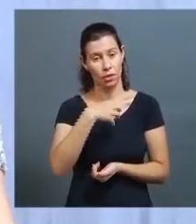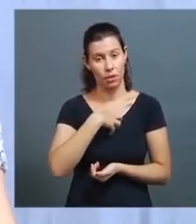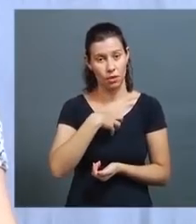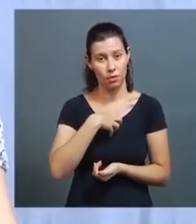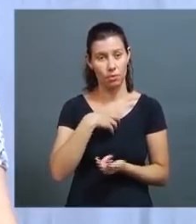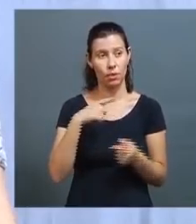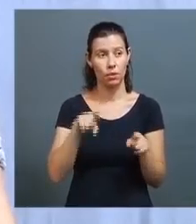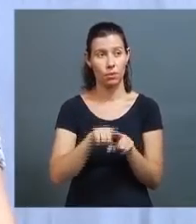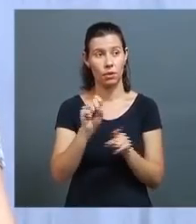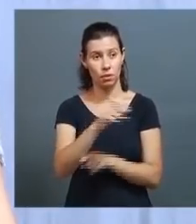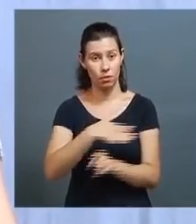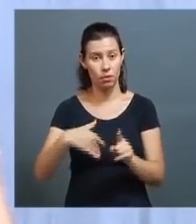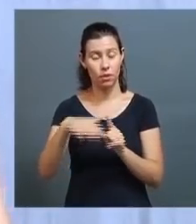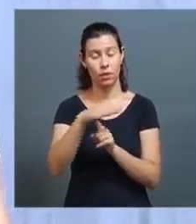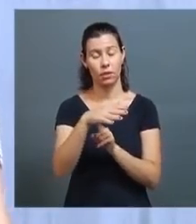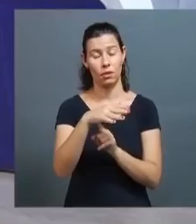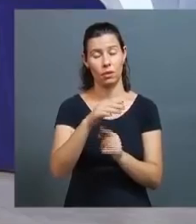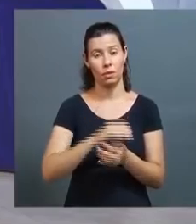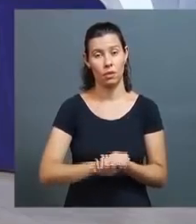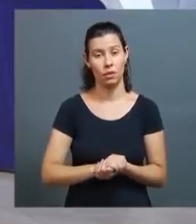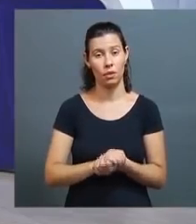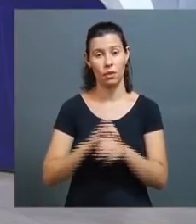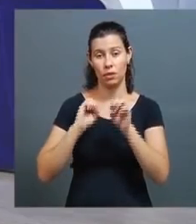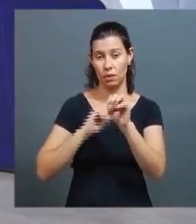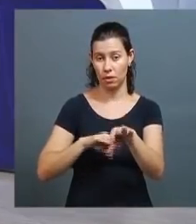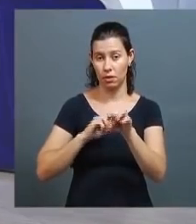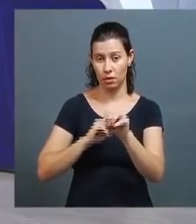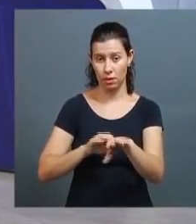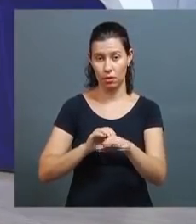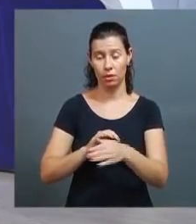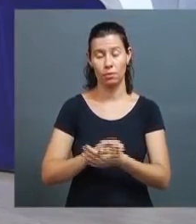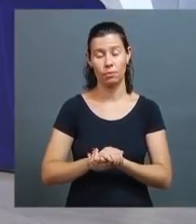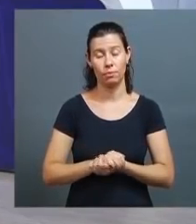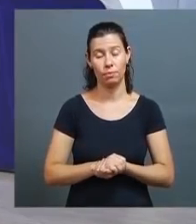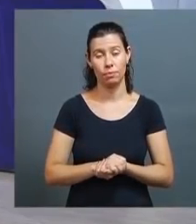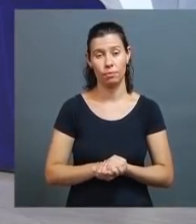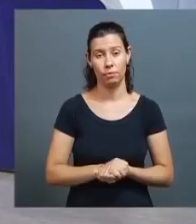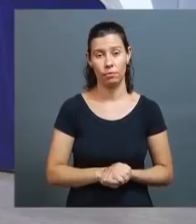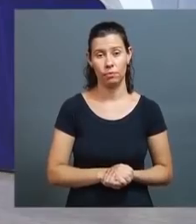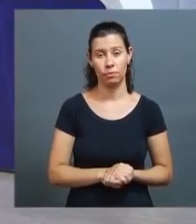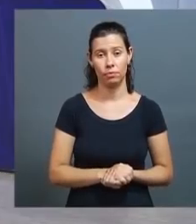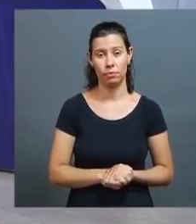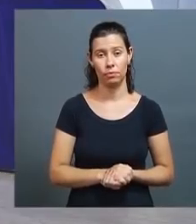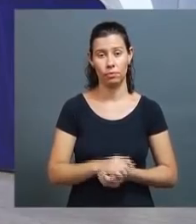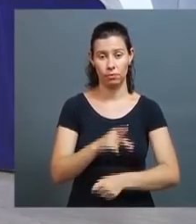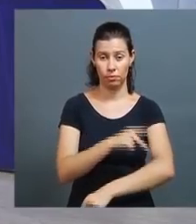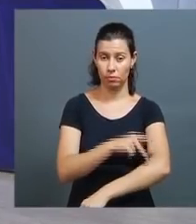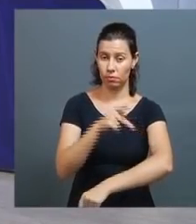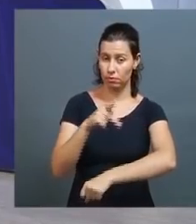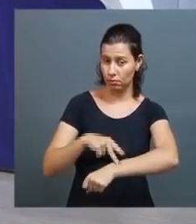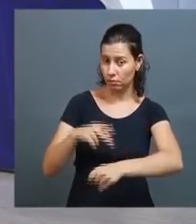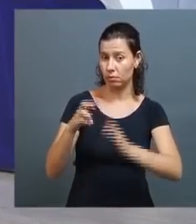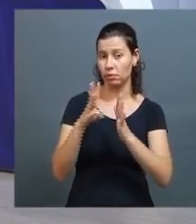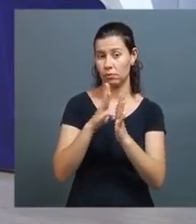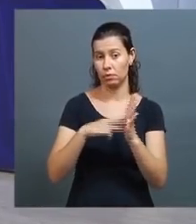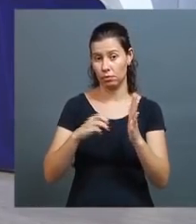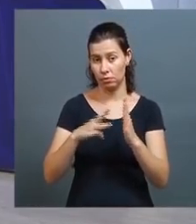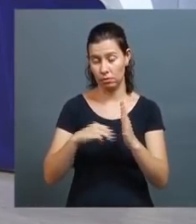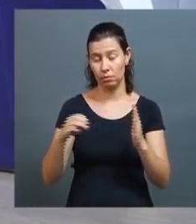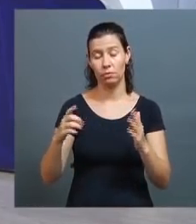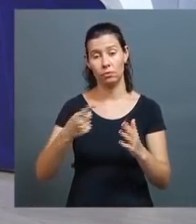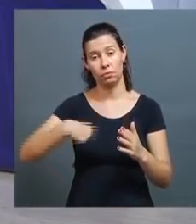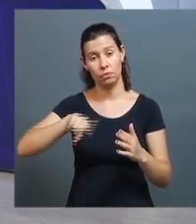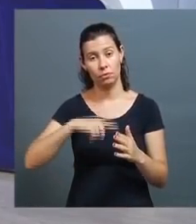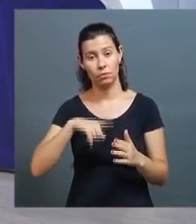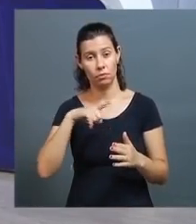emocional, social, né, educacional propriamente dita, né, pedagógica, método, aí nós temos